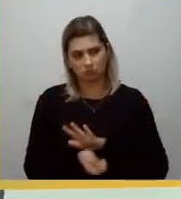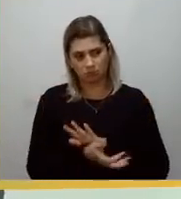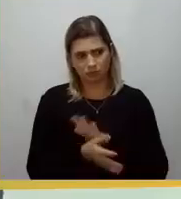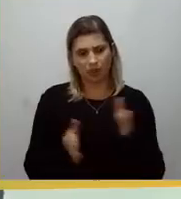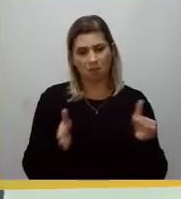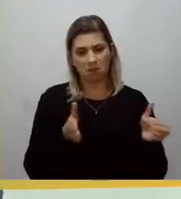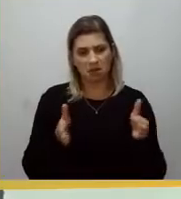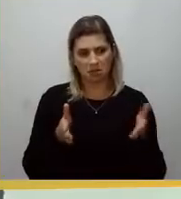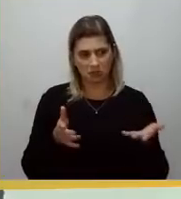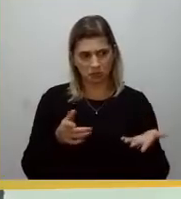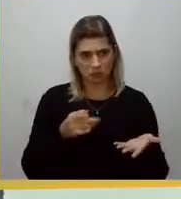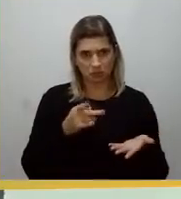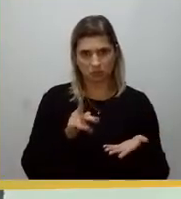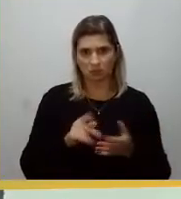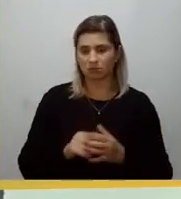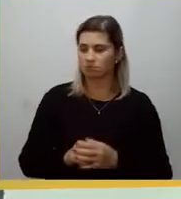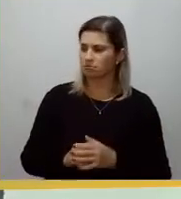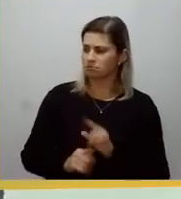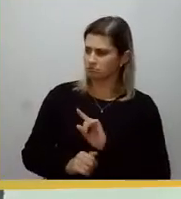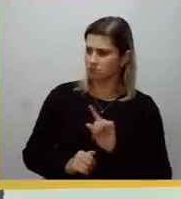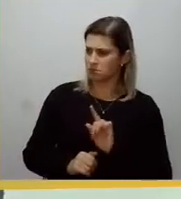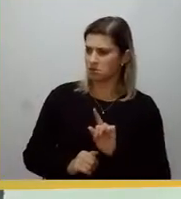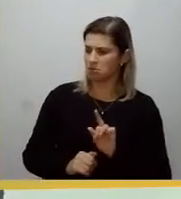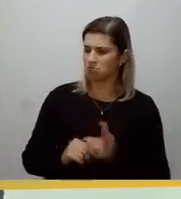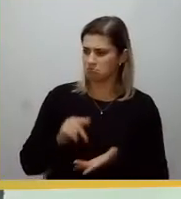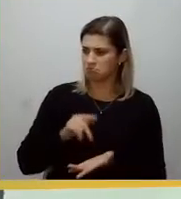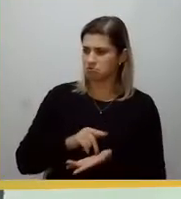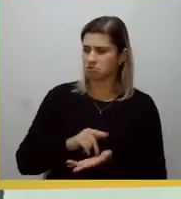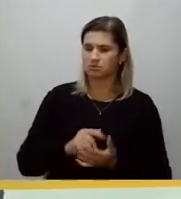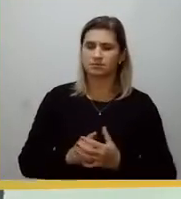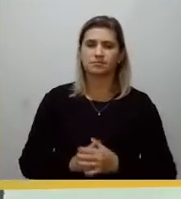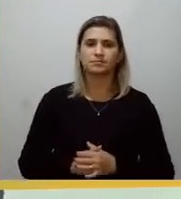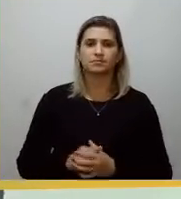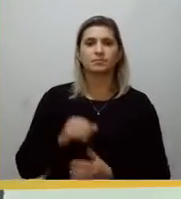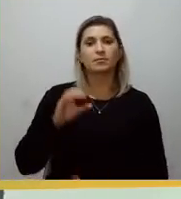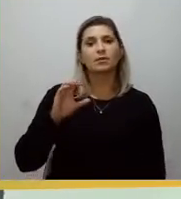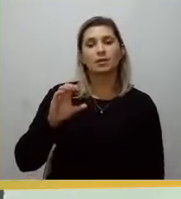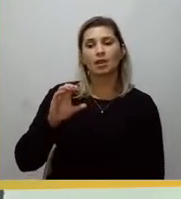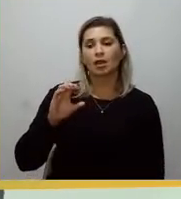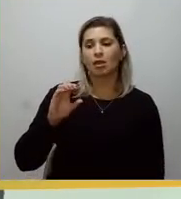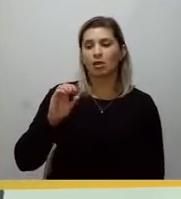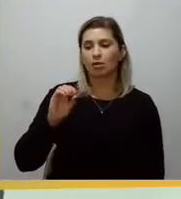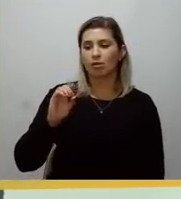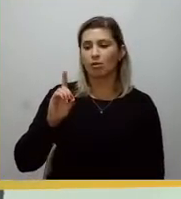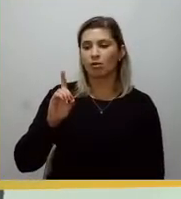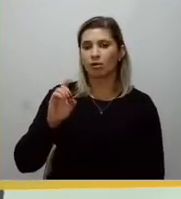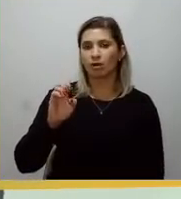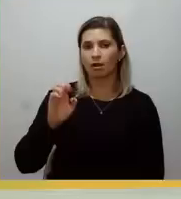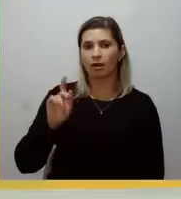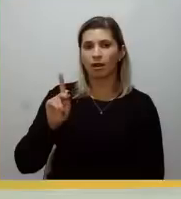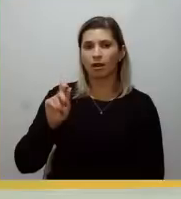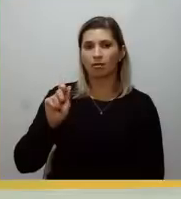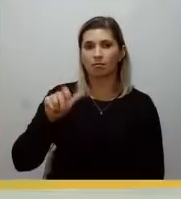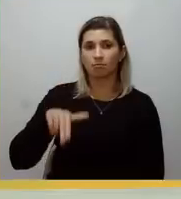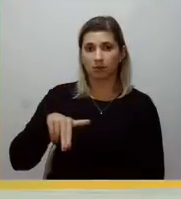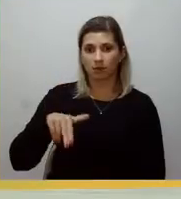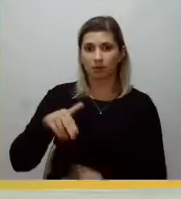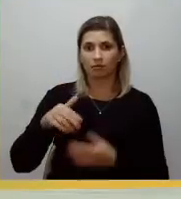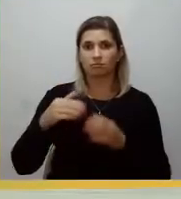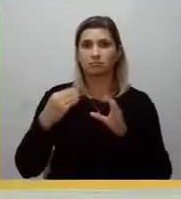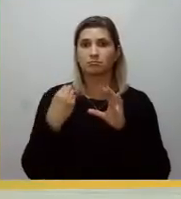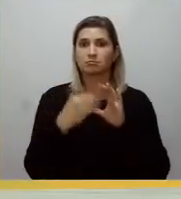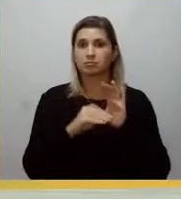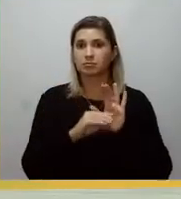Não, não mesmo. A Codeplan, você encaminhou uma lei para a Câmara extinguindo a